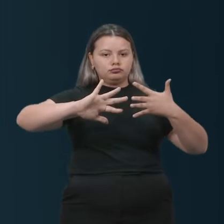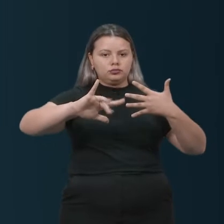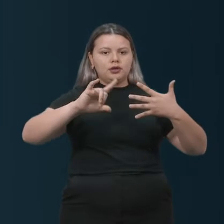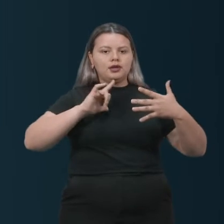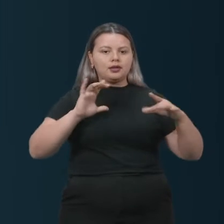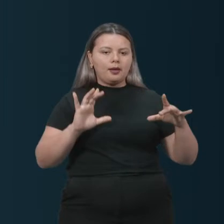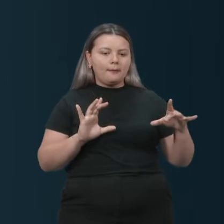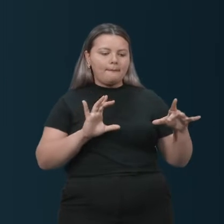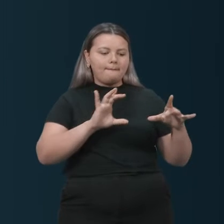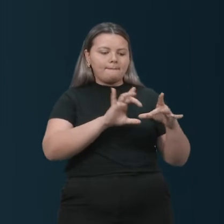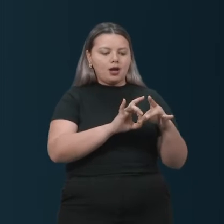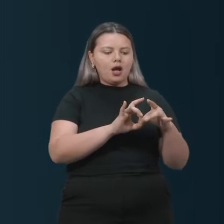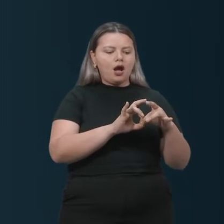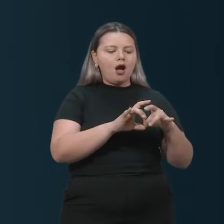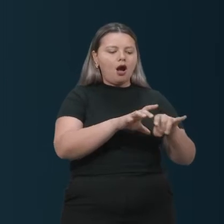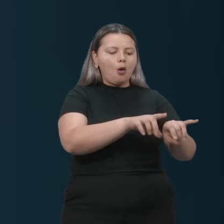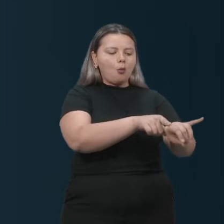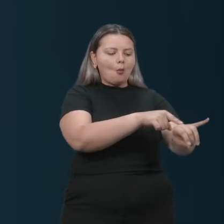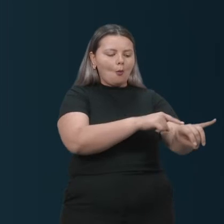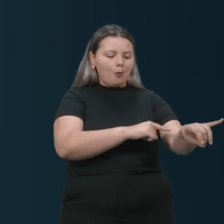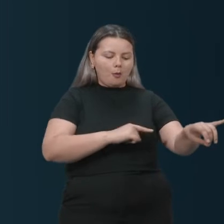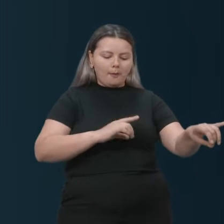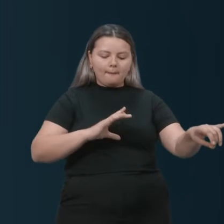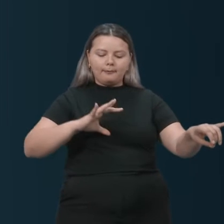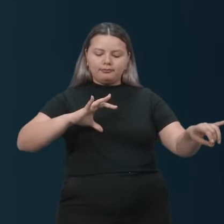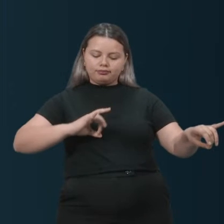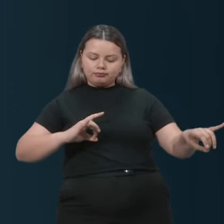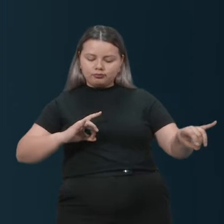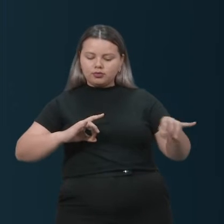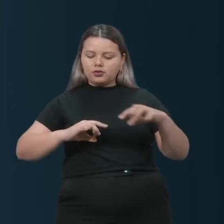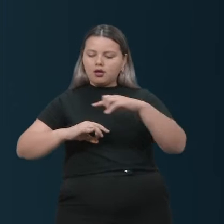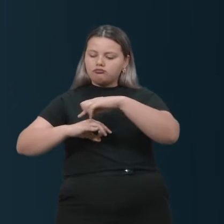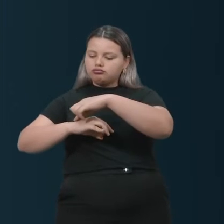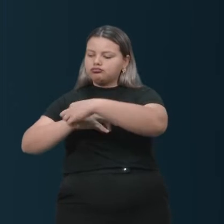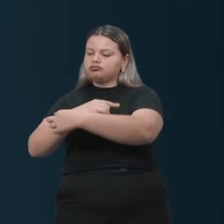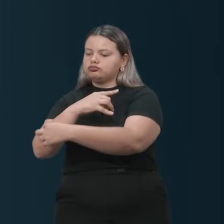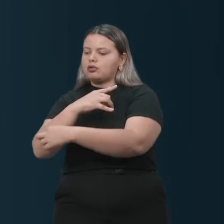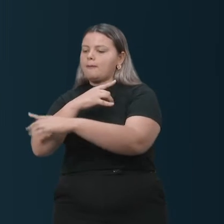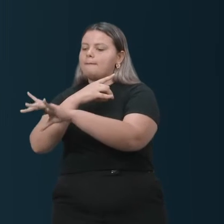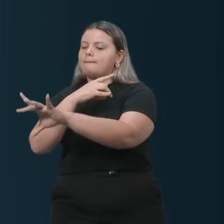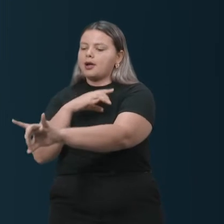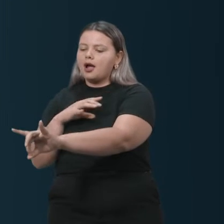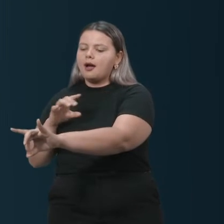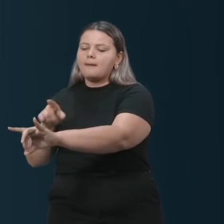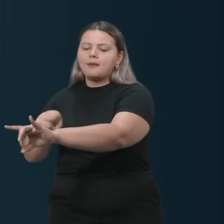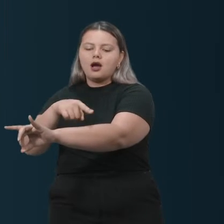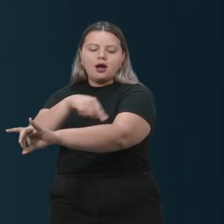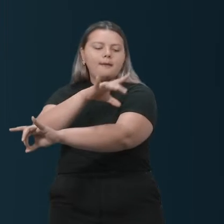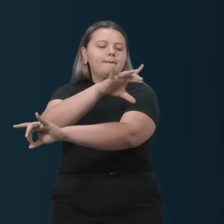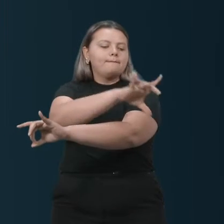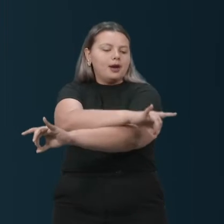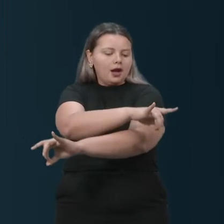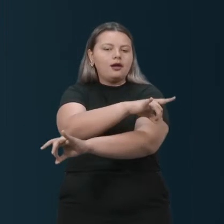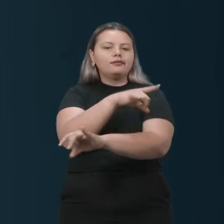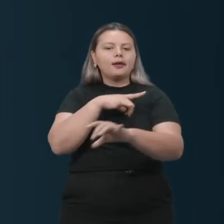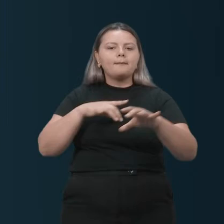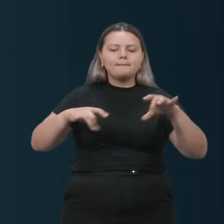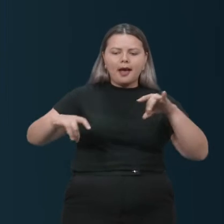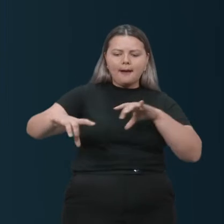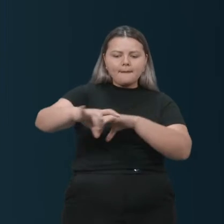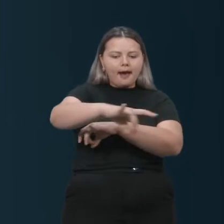ligado a outro neurônio, que interage com outro neurônio e assim sucessivamente. Esse